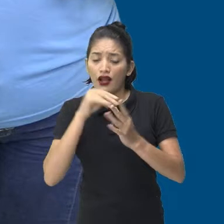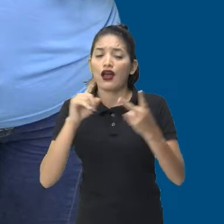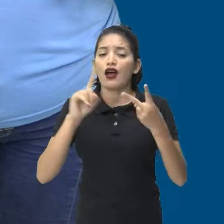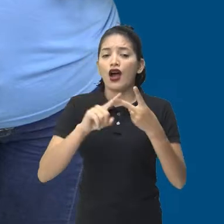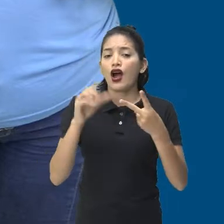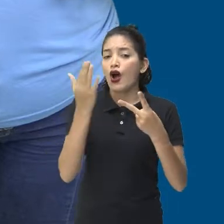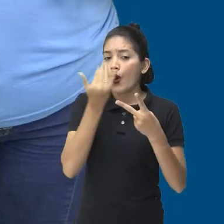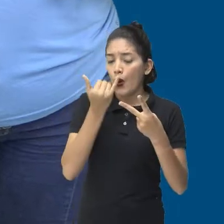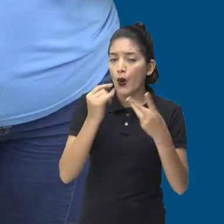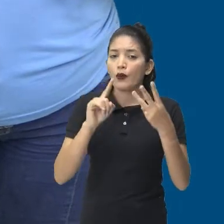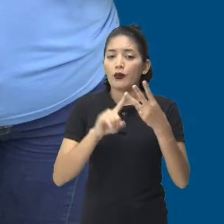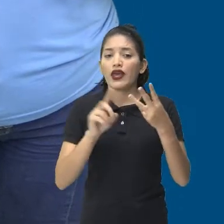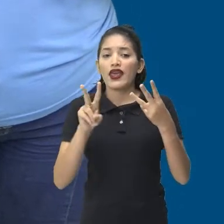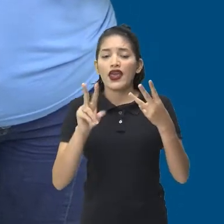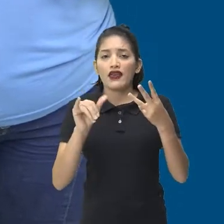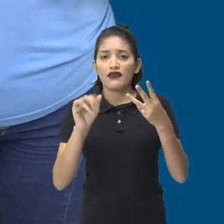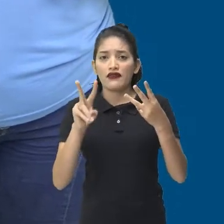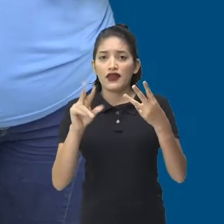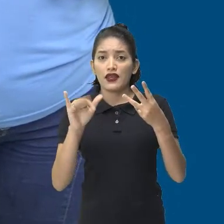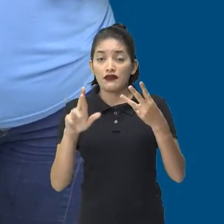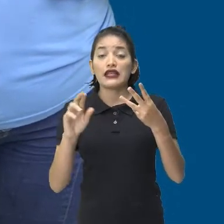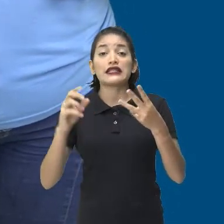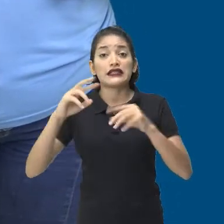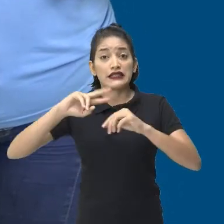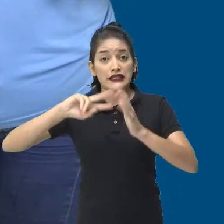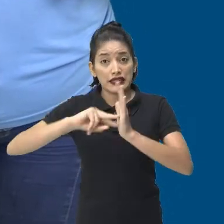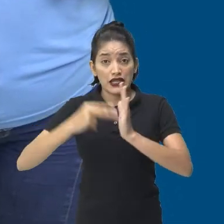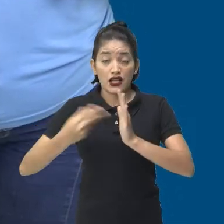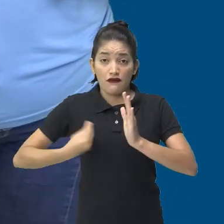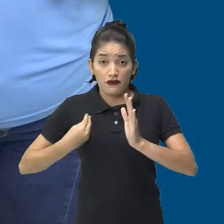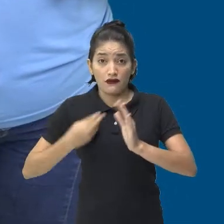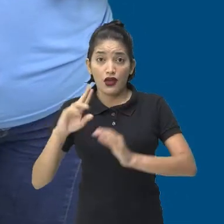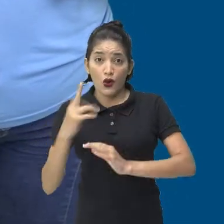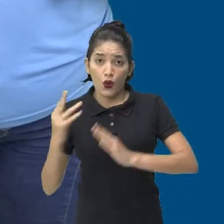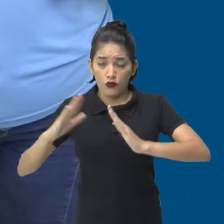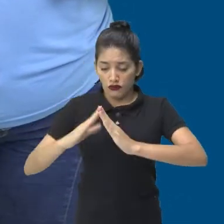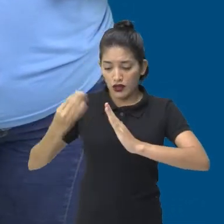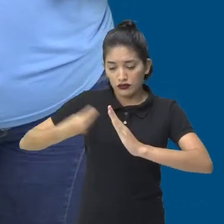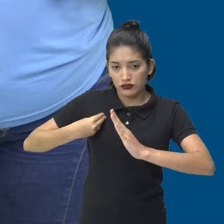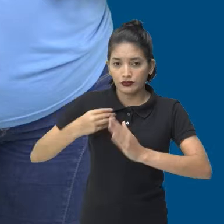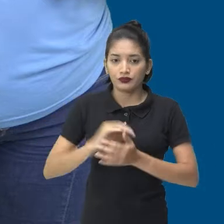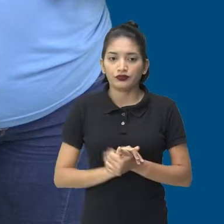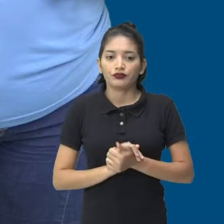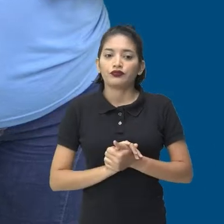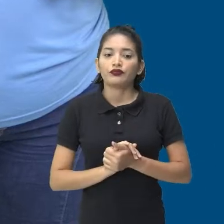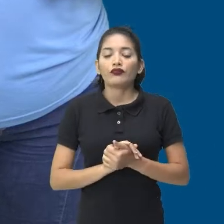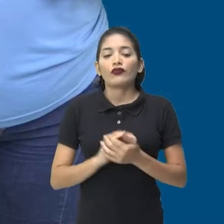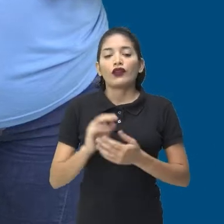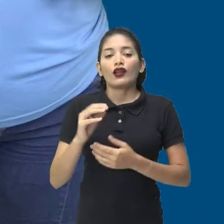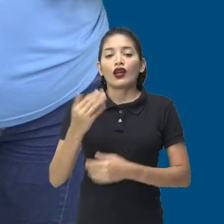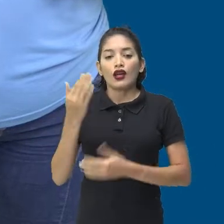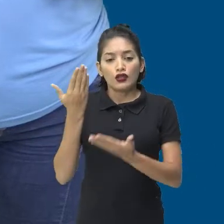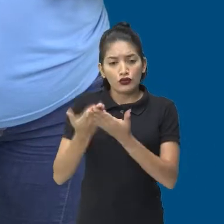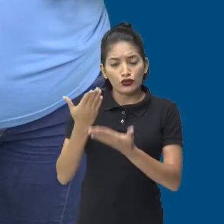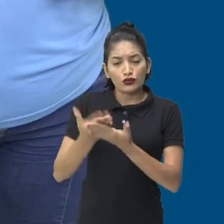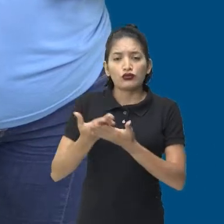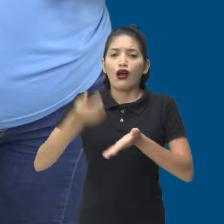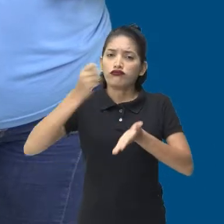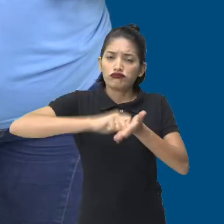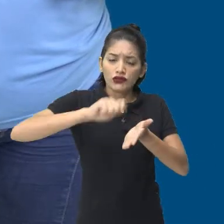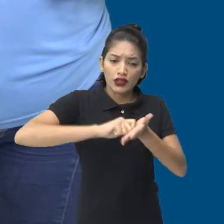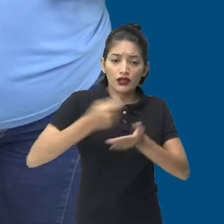bibi, verbo bibi significa viver ou morar. Correr, estudar,